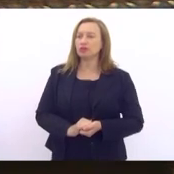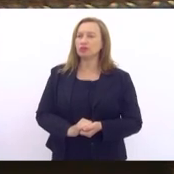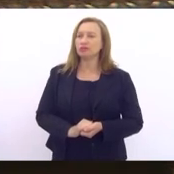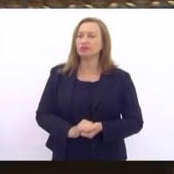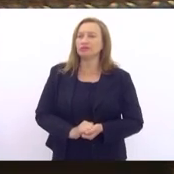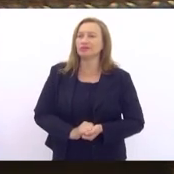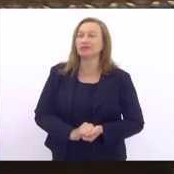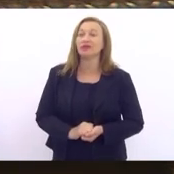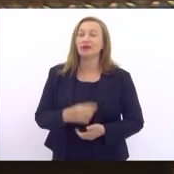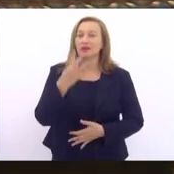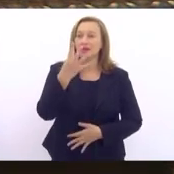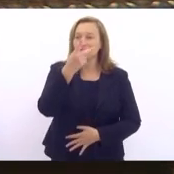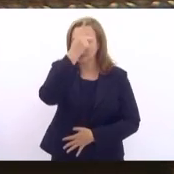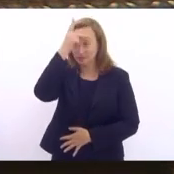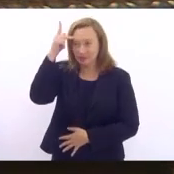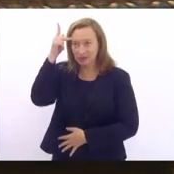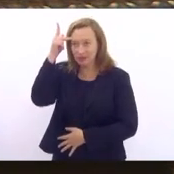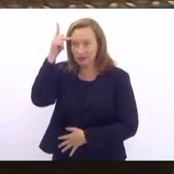família,